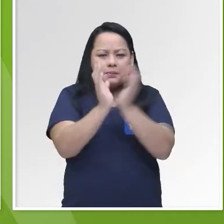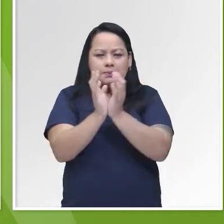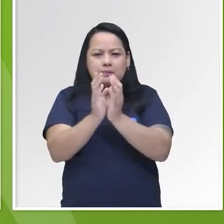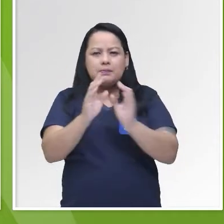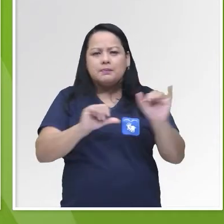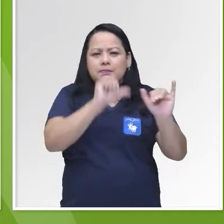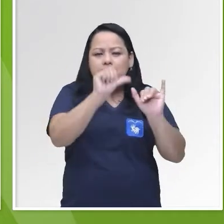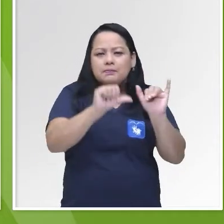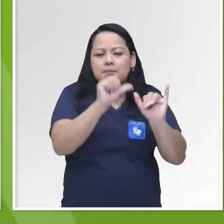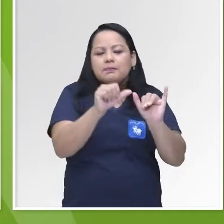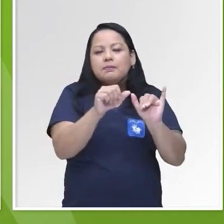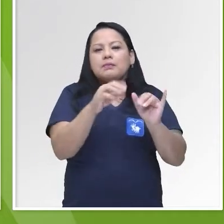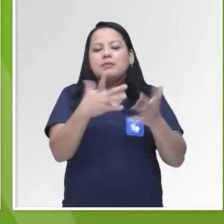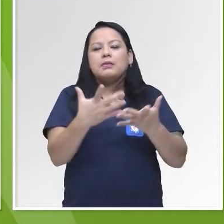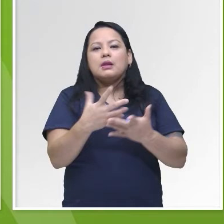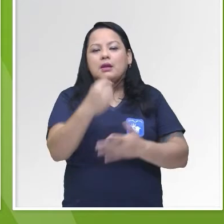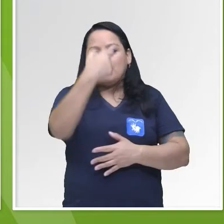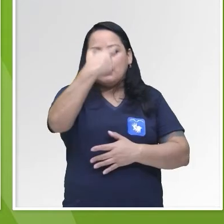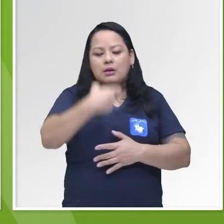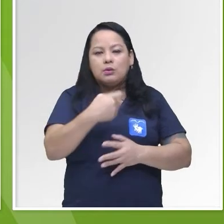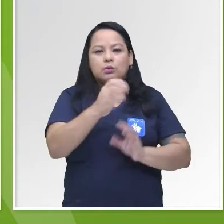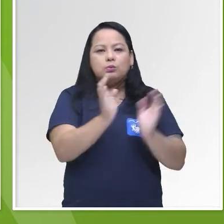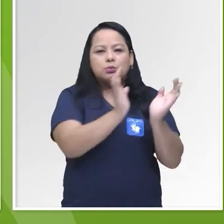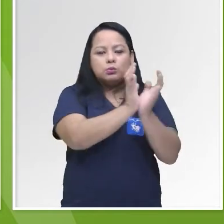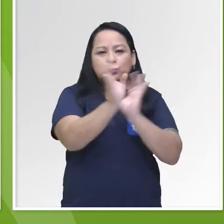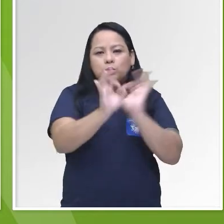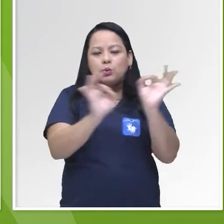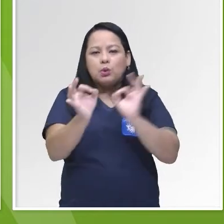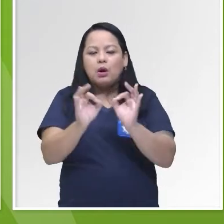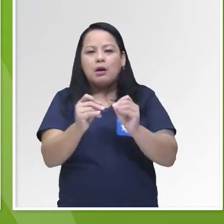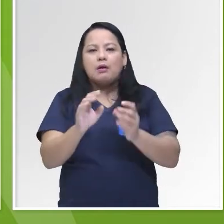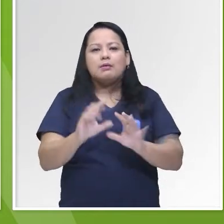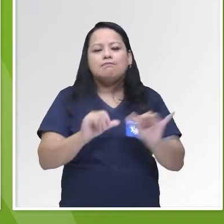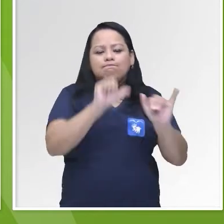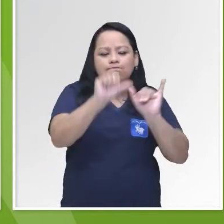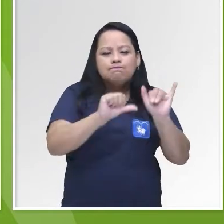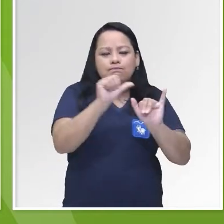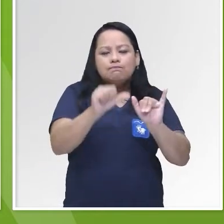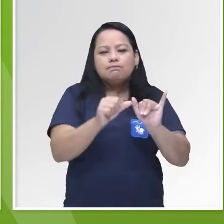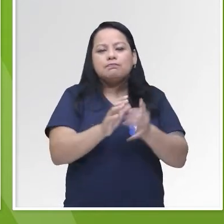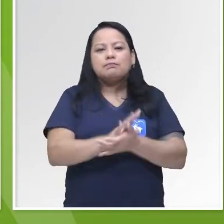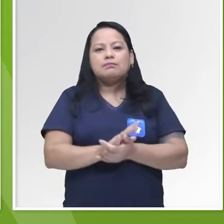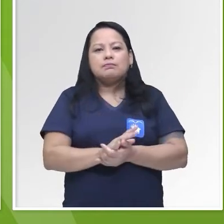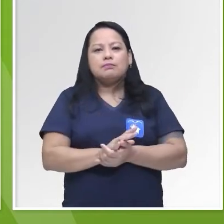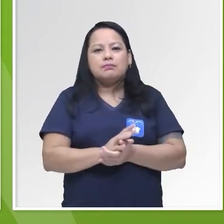reação química, eu iria classificar essa reação química de